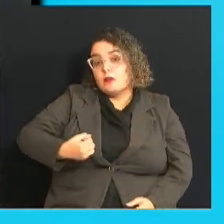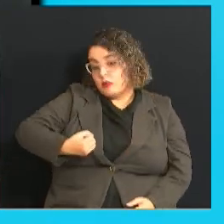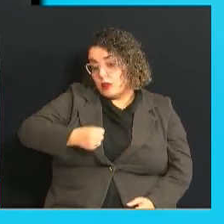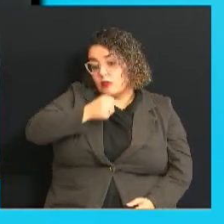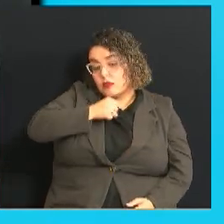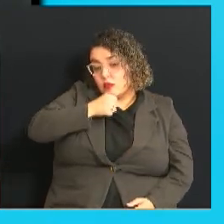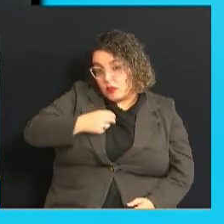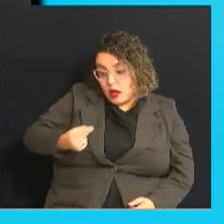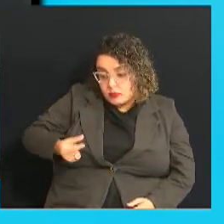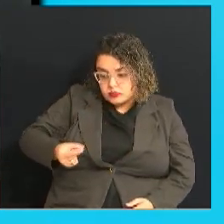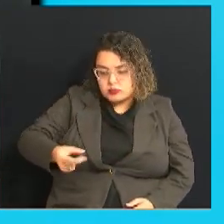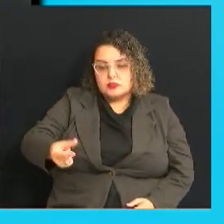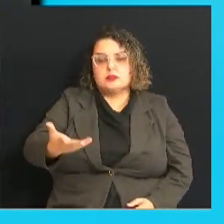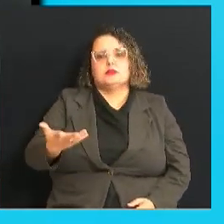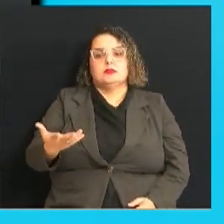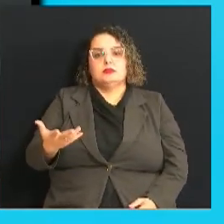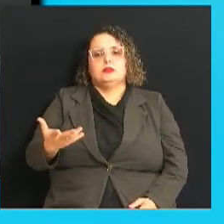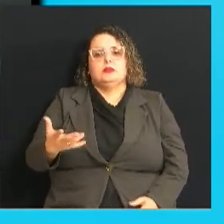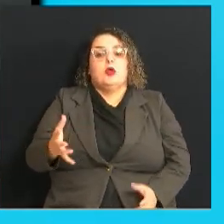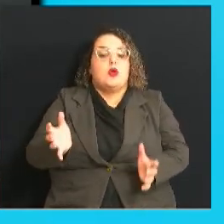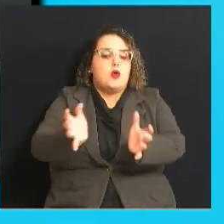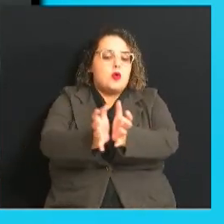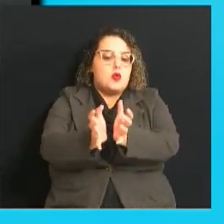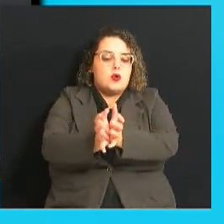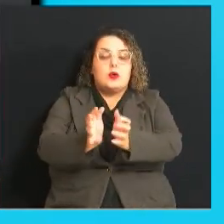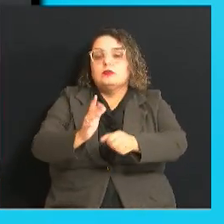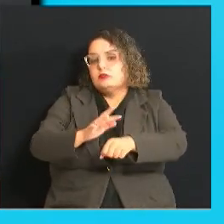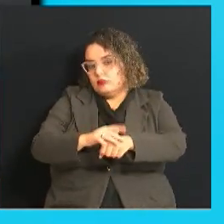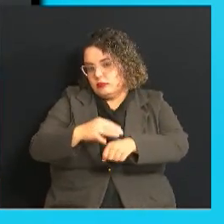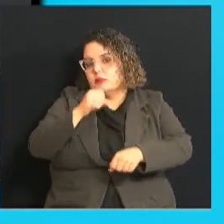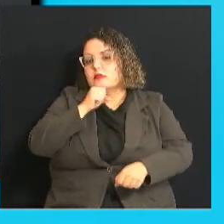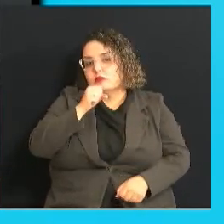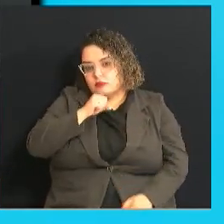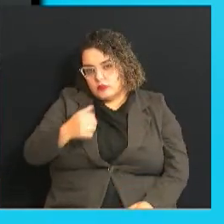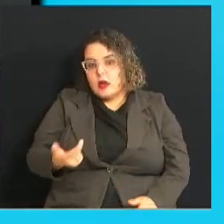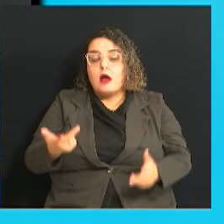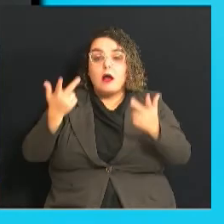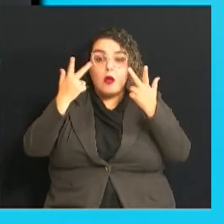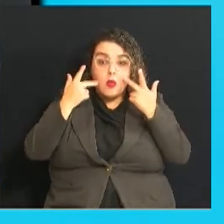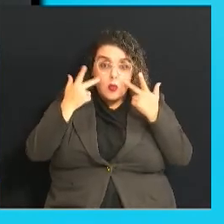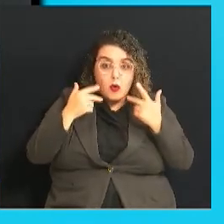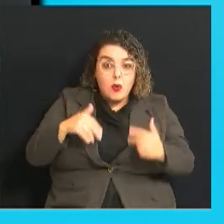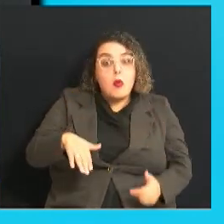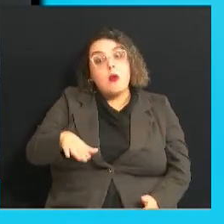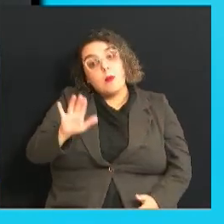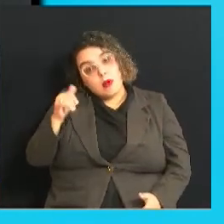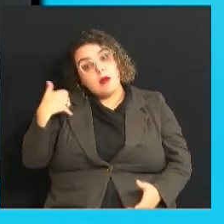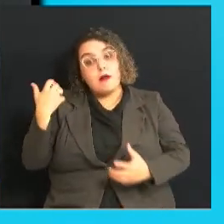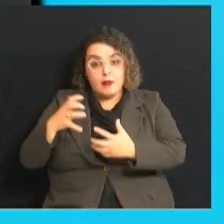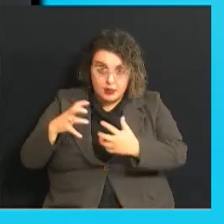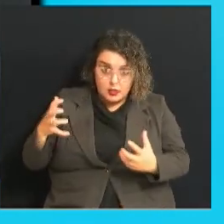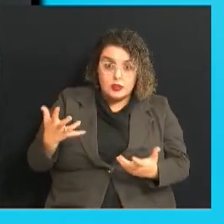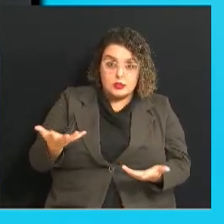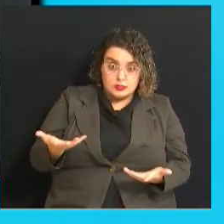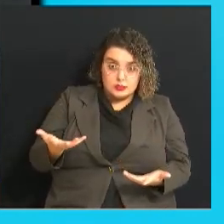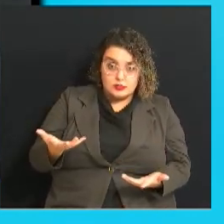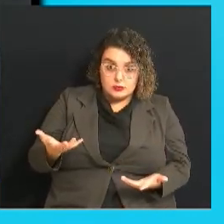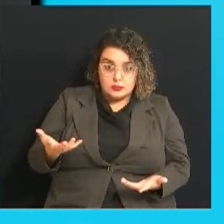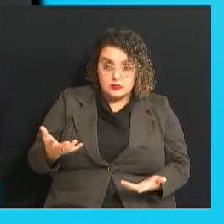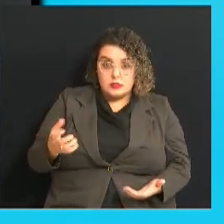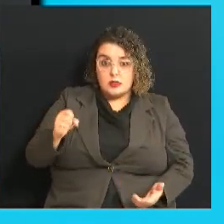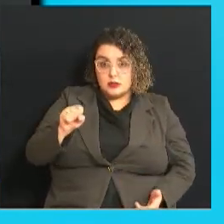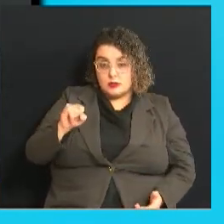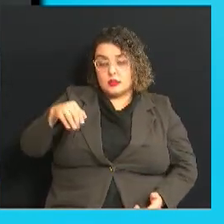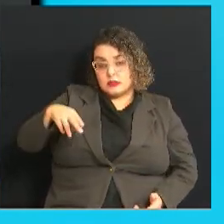grupo de doenças relacionadas ao envelhecimento, ou seja, que é mais frequente quanto mais idosa a pessoa é, são as síndromes